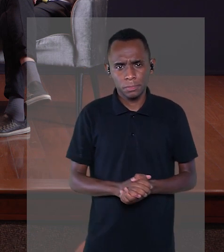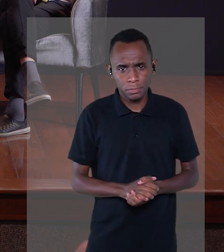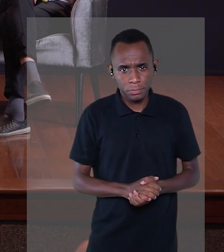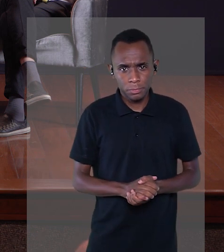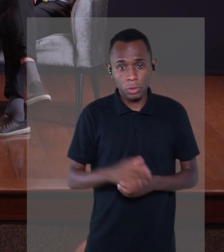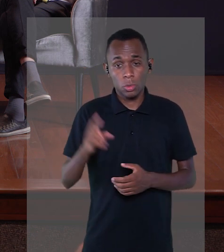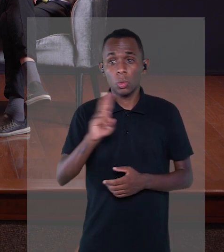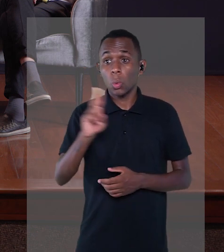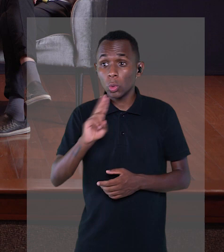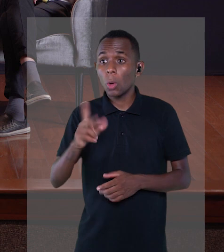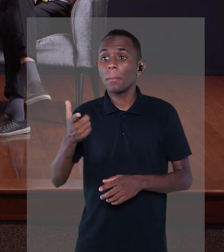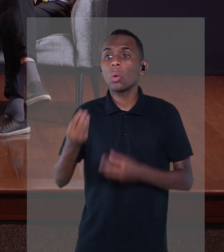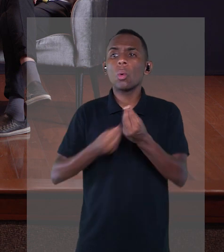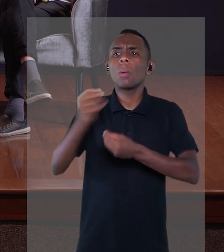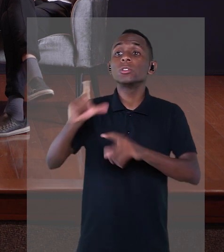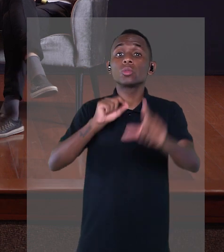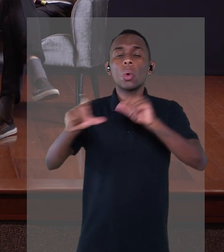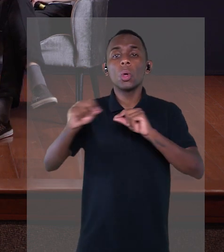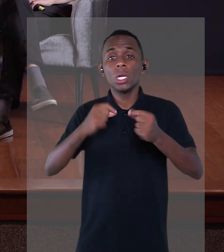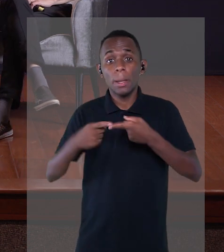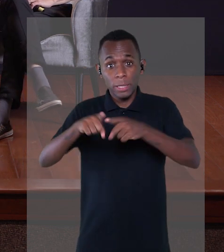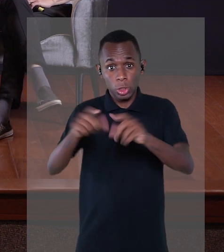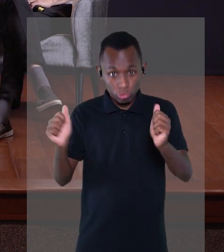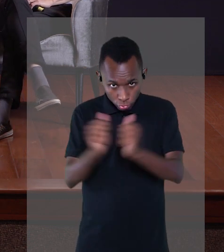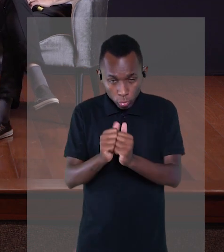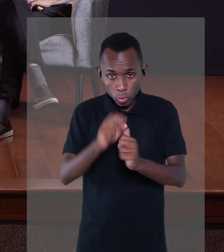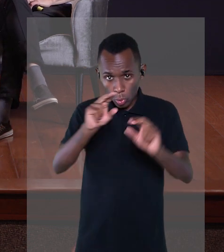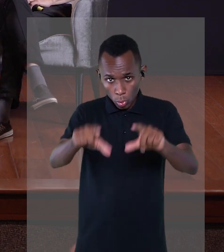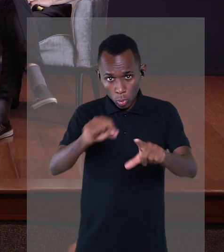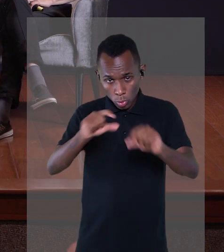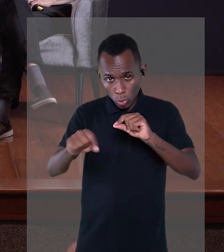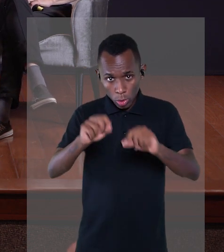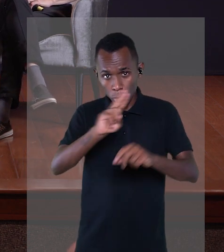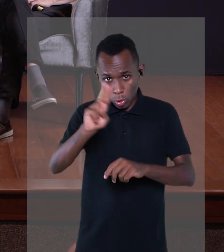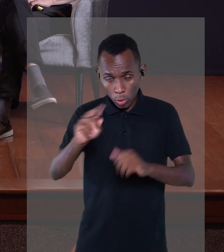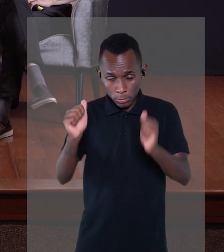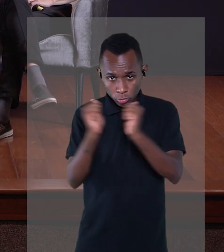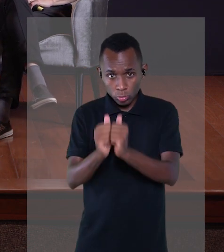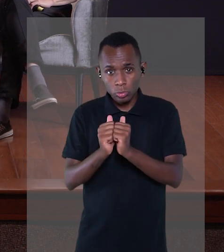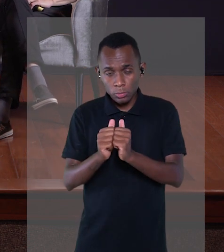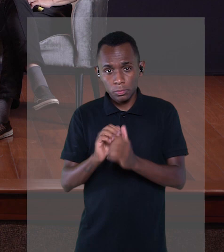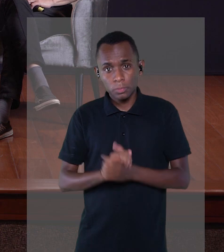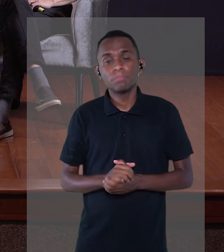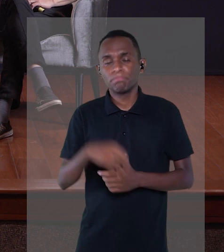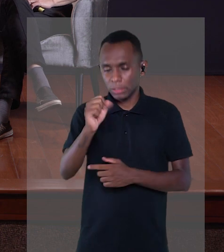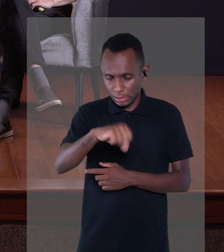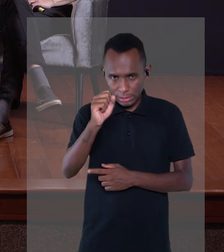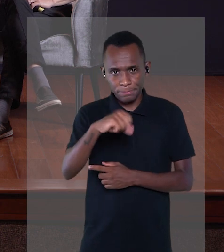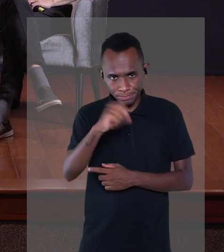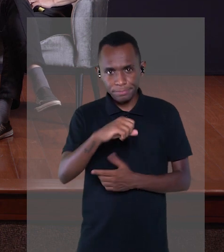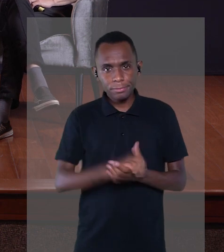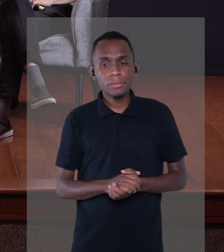E os nomes, vocês escolhiam juntos os nomes também das músicas, tudo na parceria? Sim,